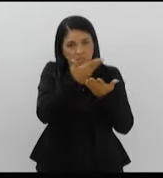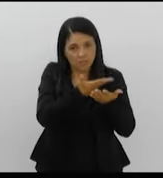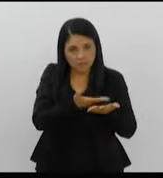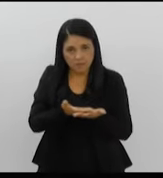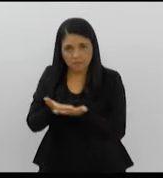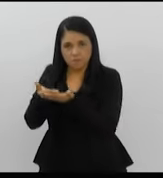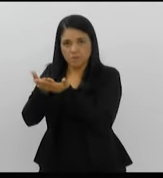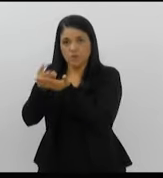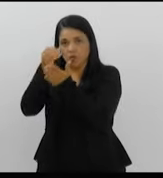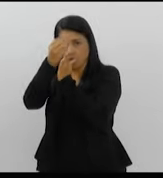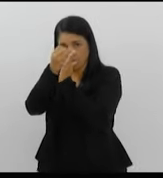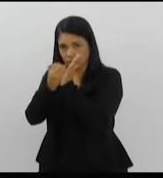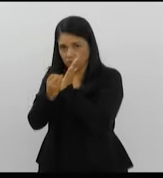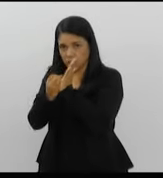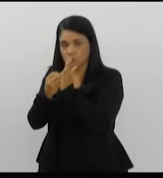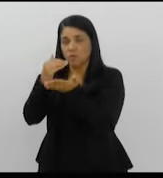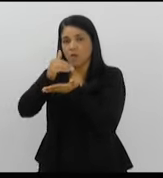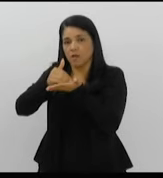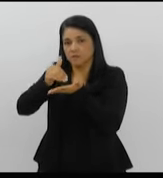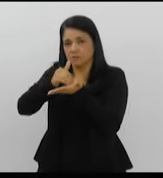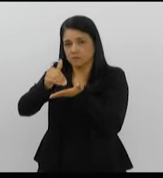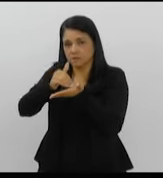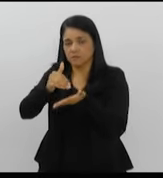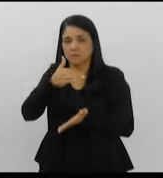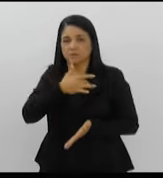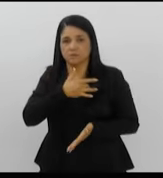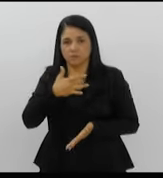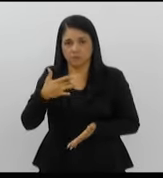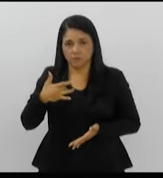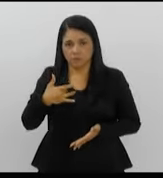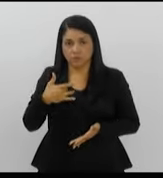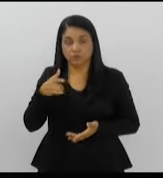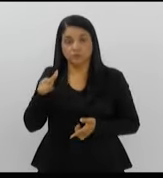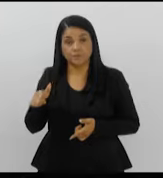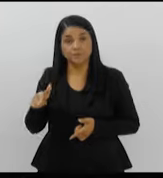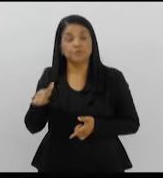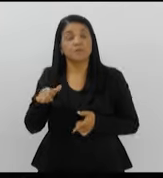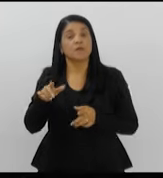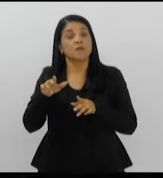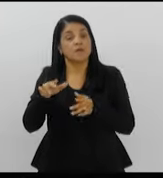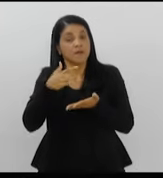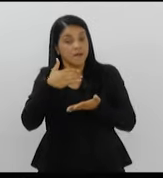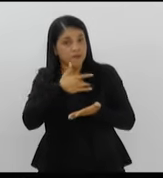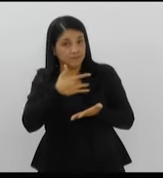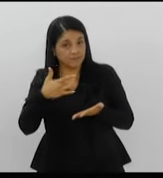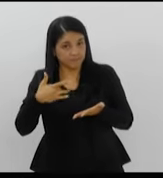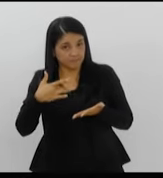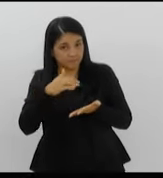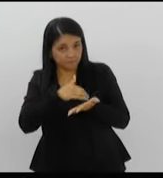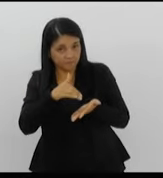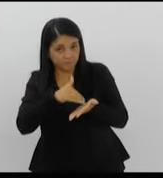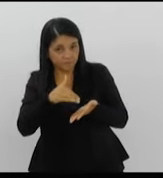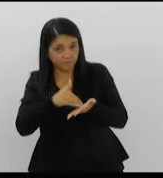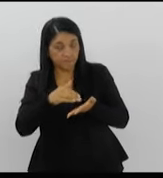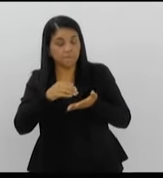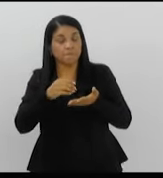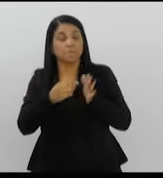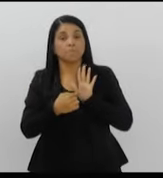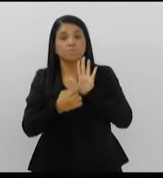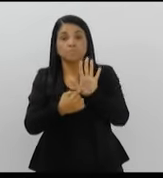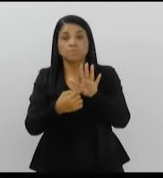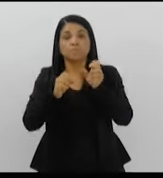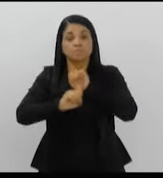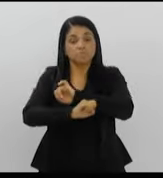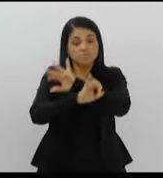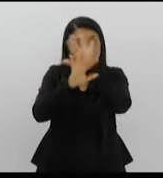encaminharia um ofício à Secretaria de Saúde para que a Secretaria de Saúde apresentasse os seus esclarecimentos.